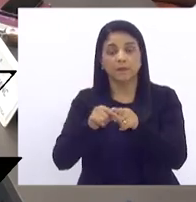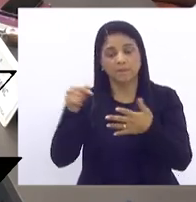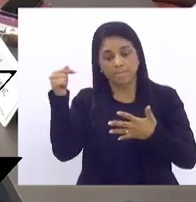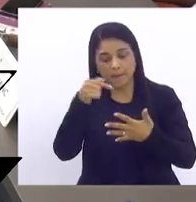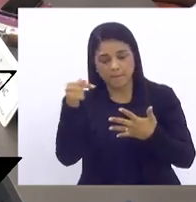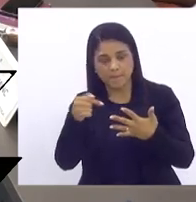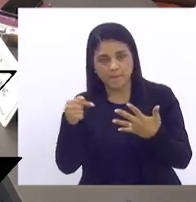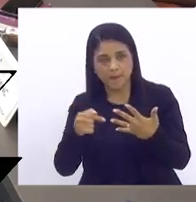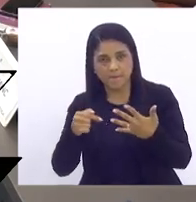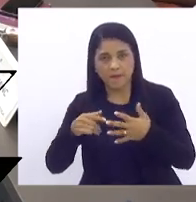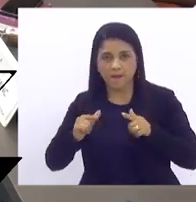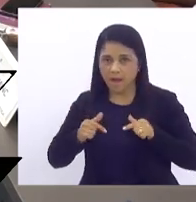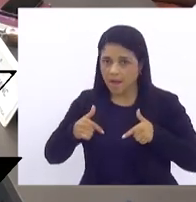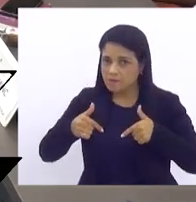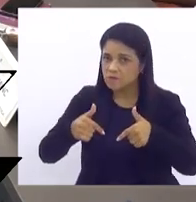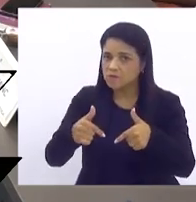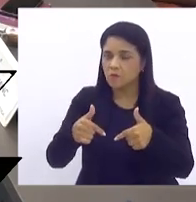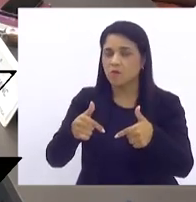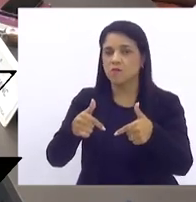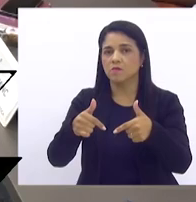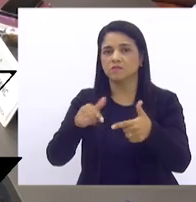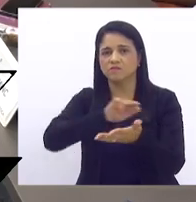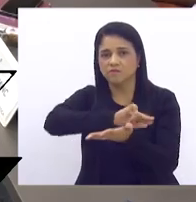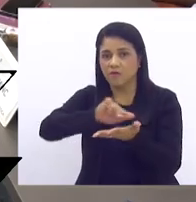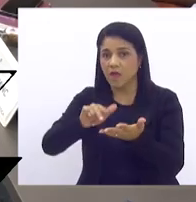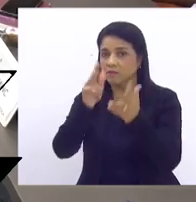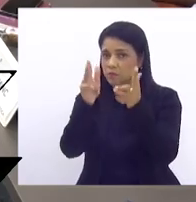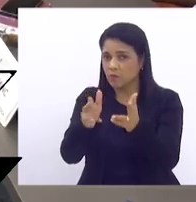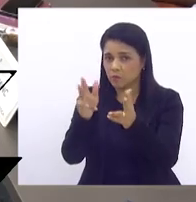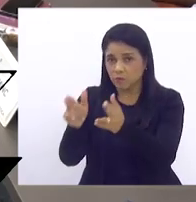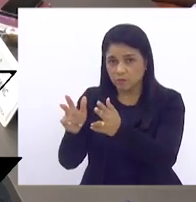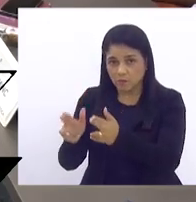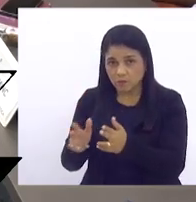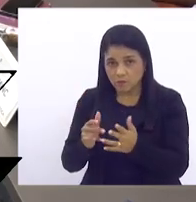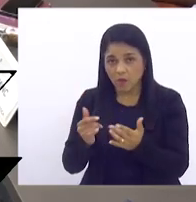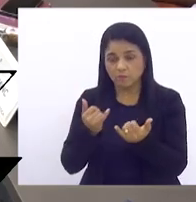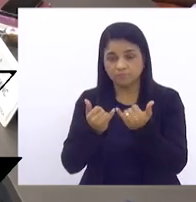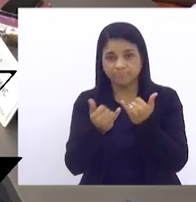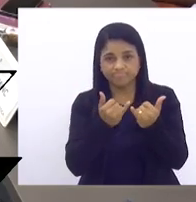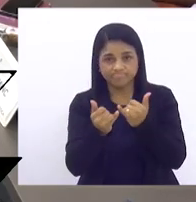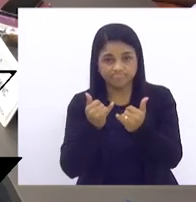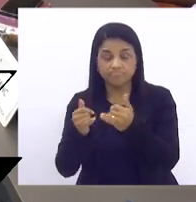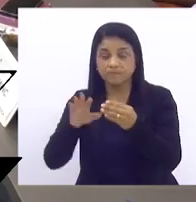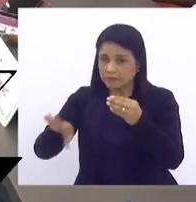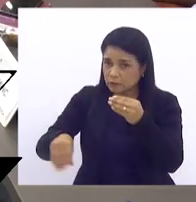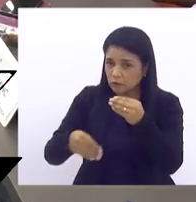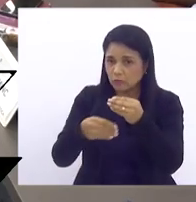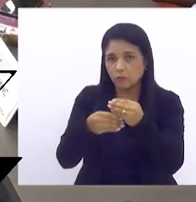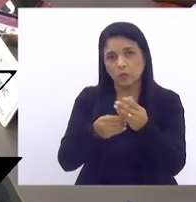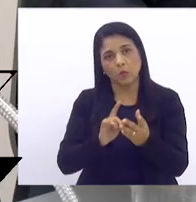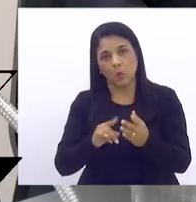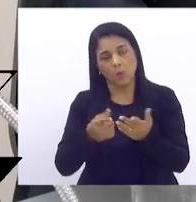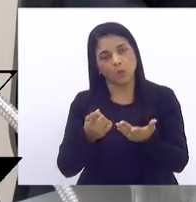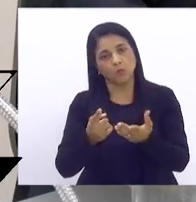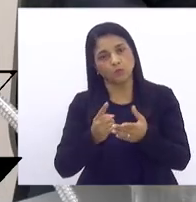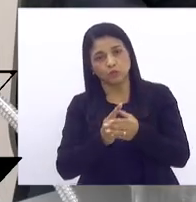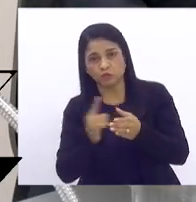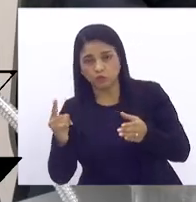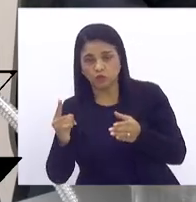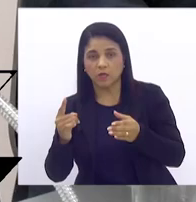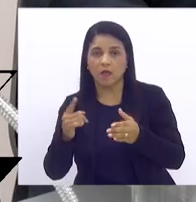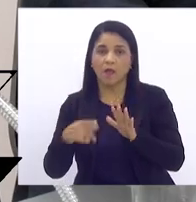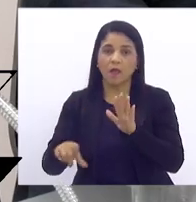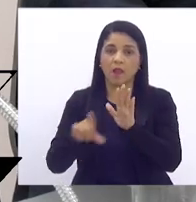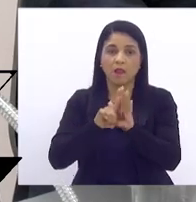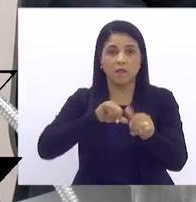de ações que são basicamente iguais, e salvo o melhor juízo, seria o caso de Vossa Excelência querer incluir ou excluir, alterar a lei,